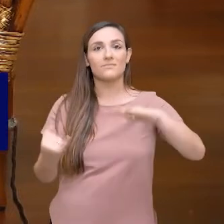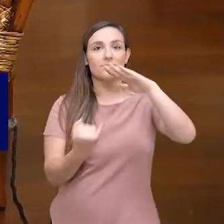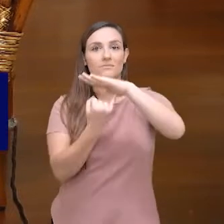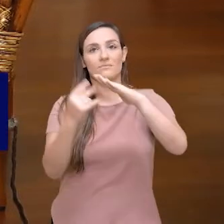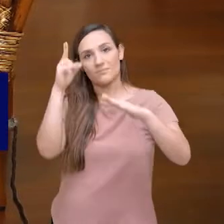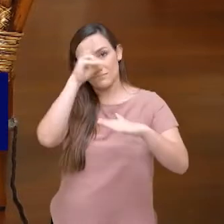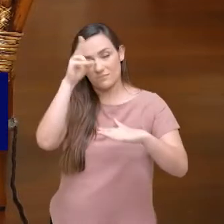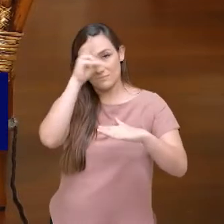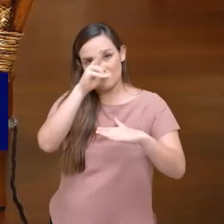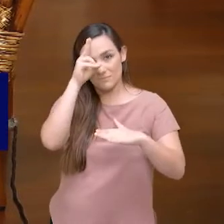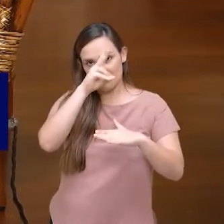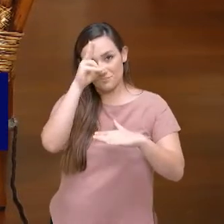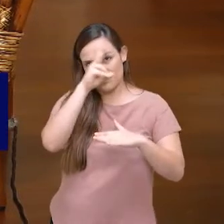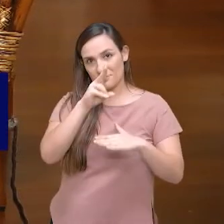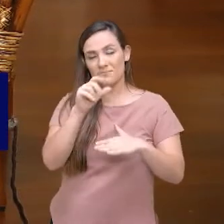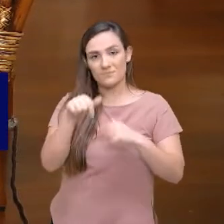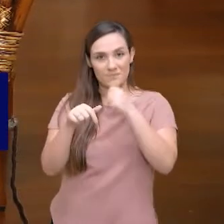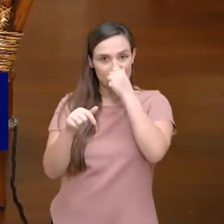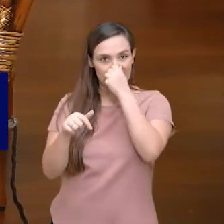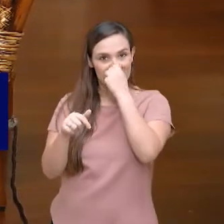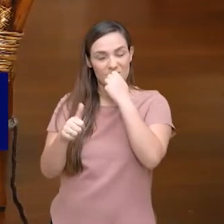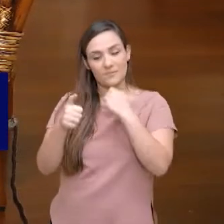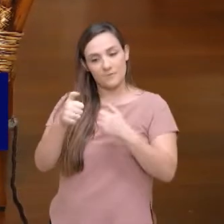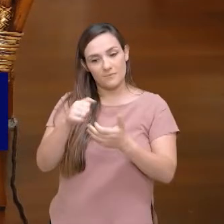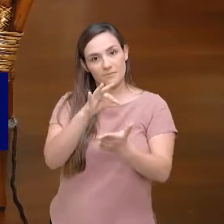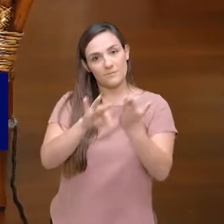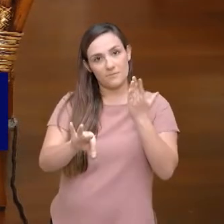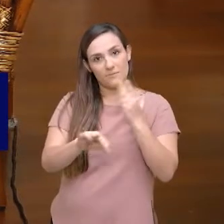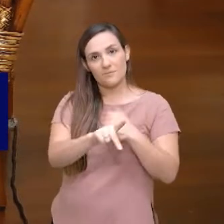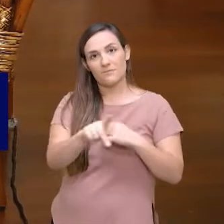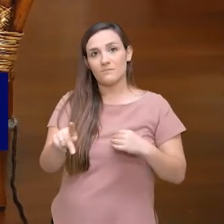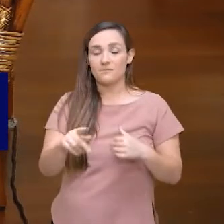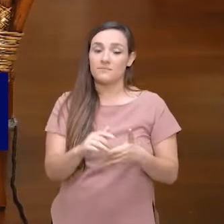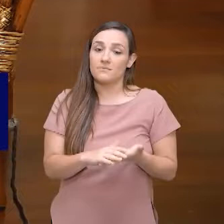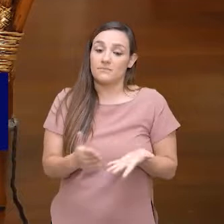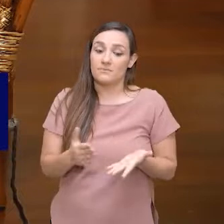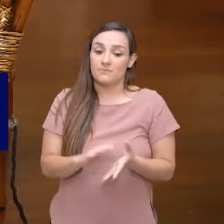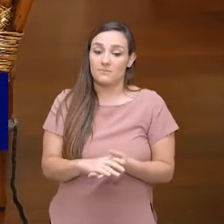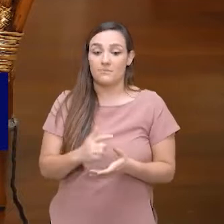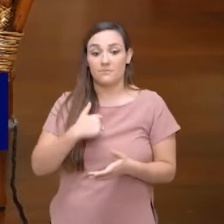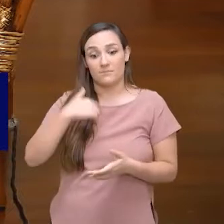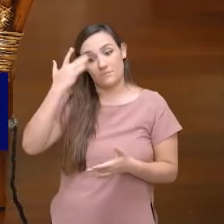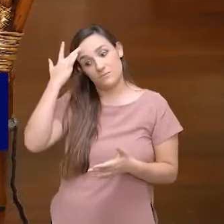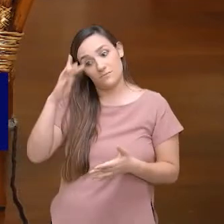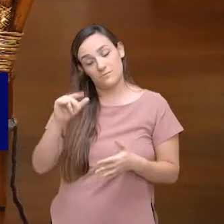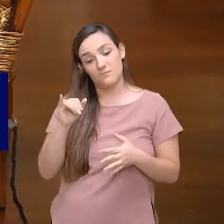Que bacana. Eu doei para o Instituto Histórico. A caneta que... Não sei se vocês estão dando